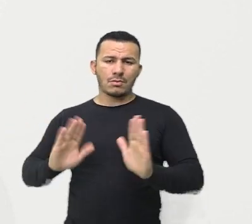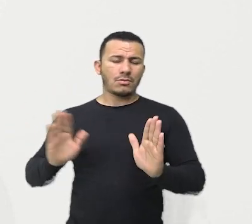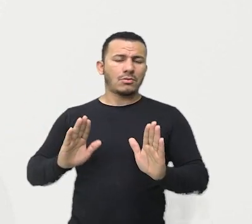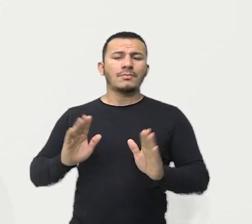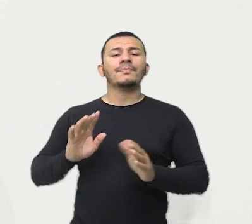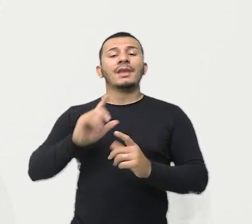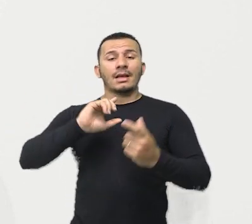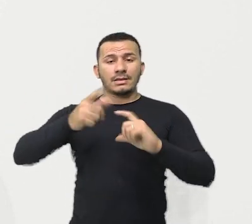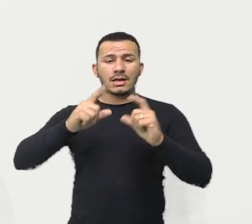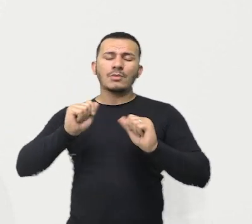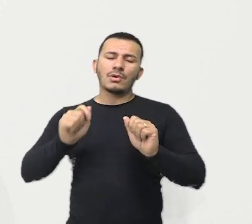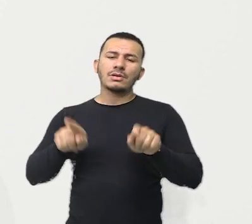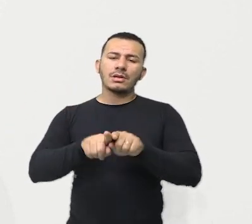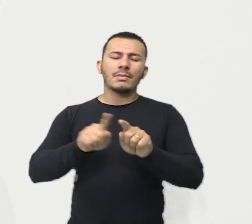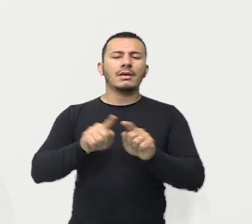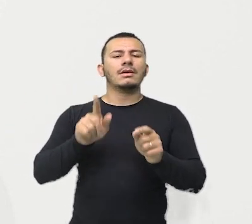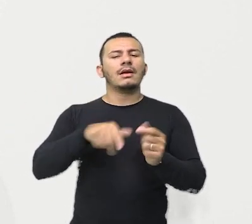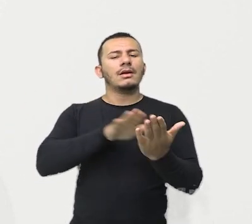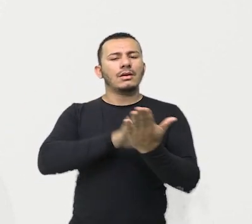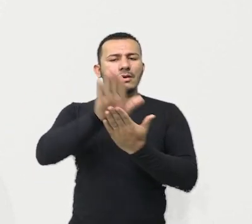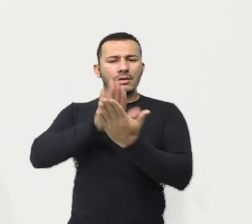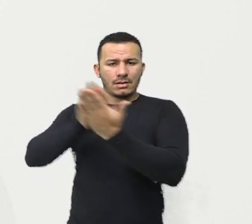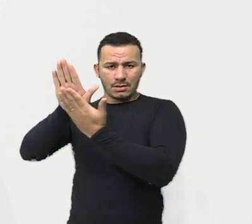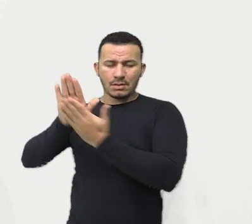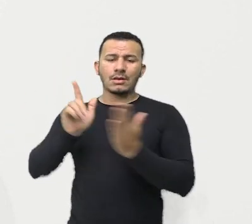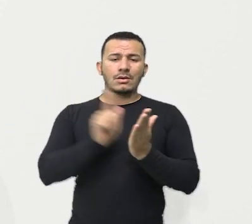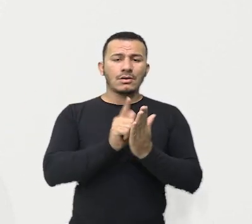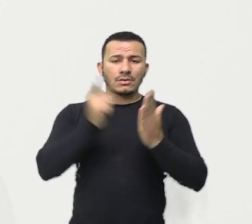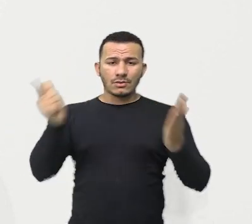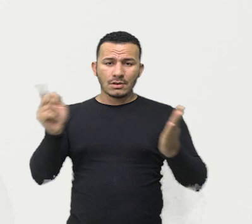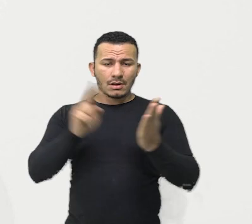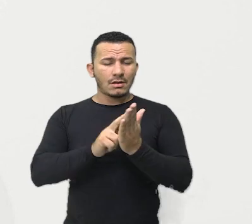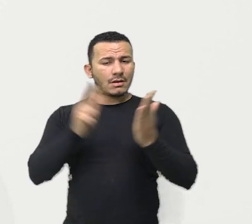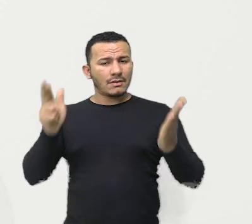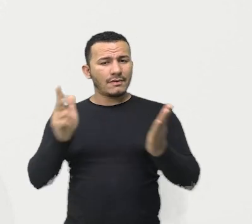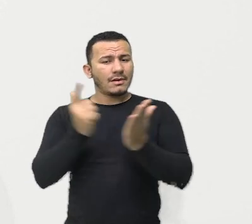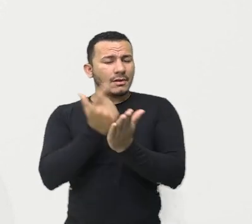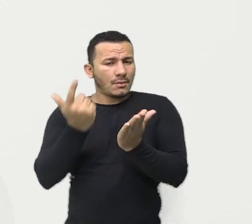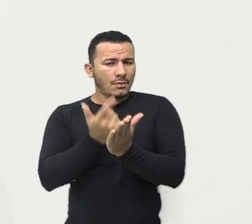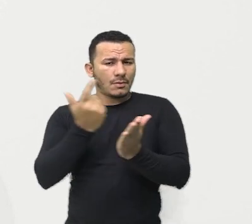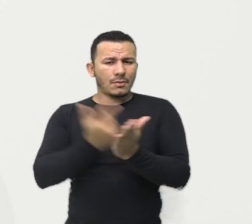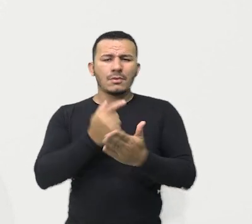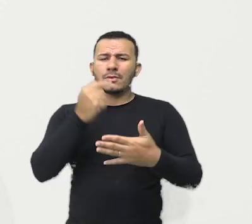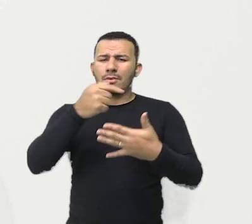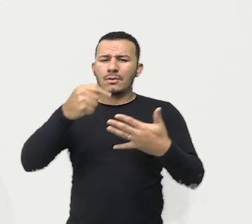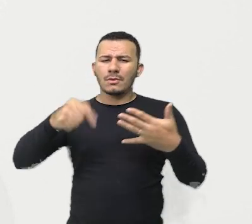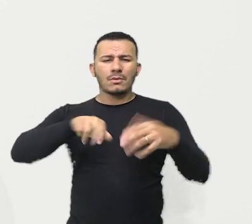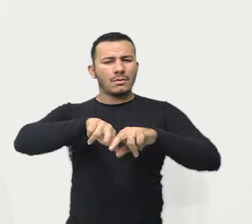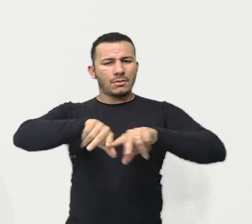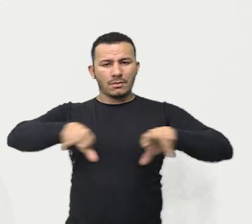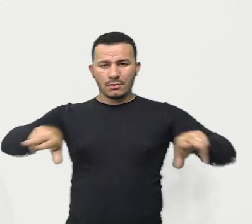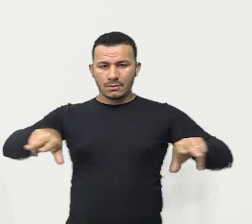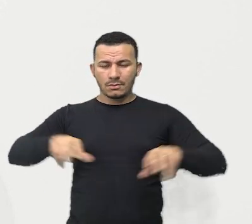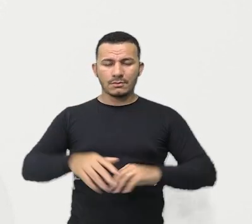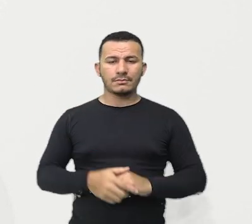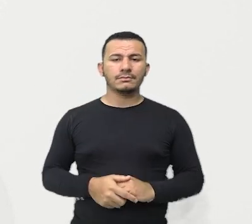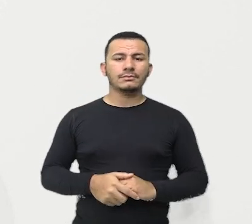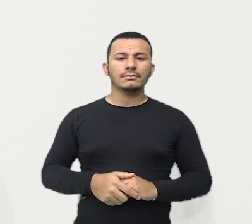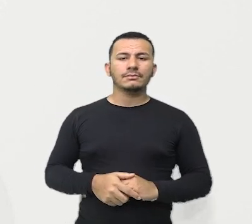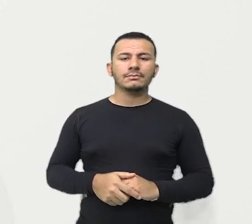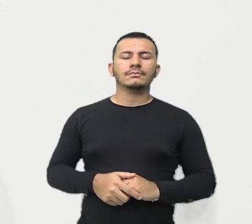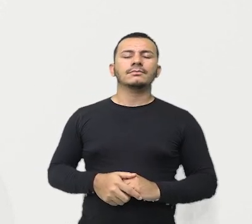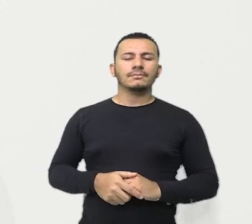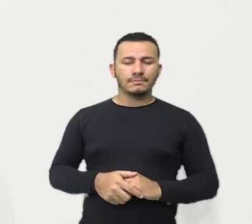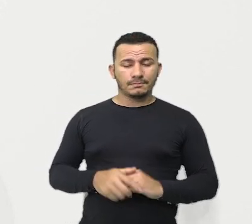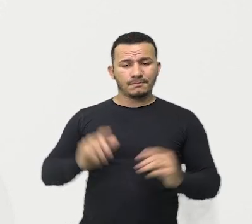em publicações impressas, em jornais, em revistas, em livros e assim por diante, tá bom, gente? O